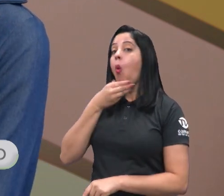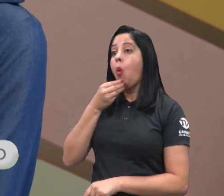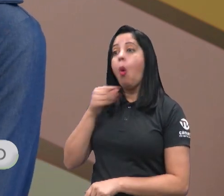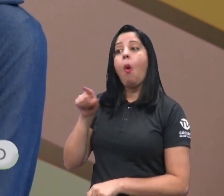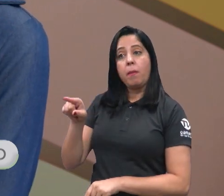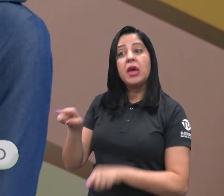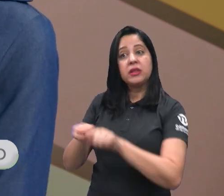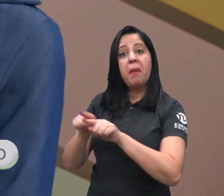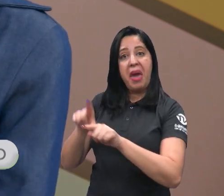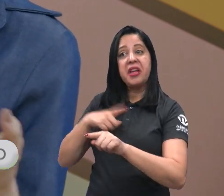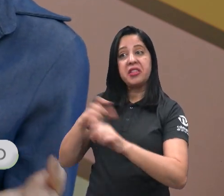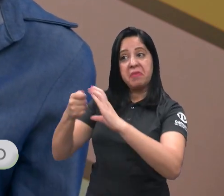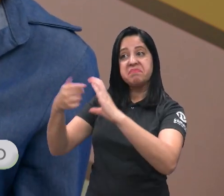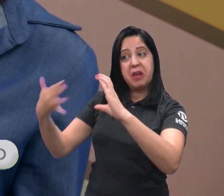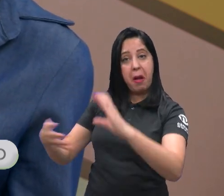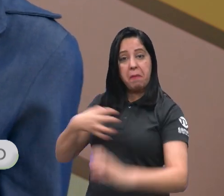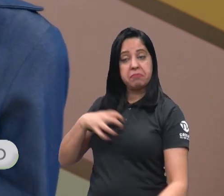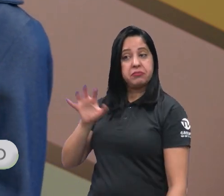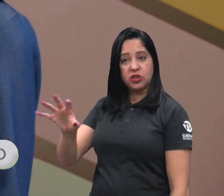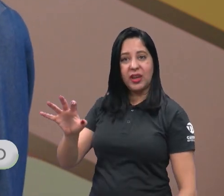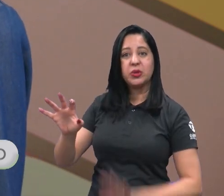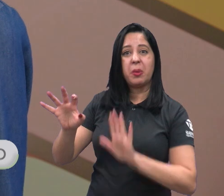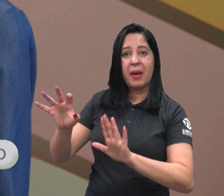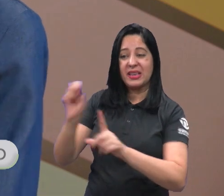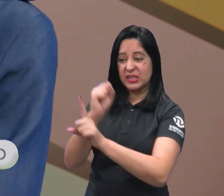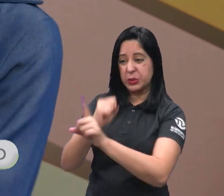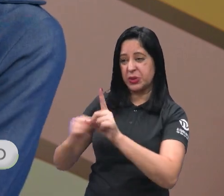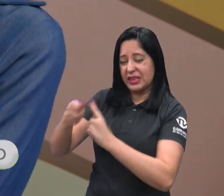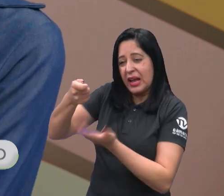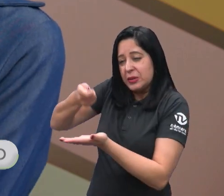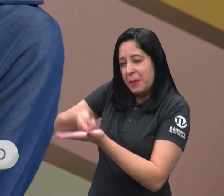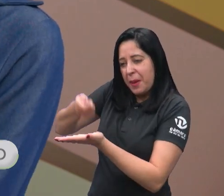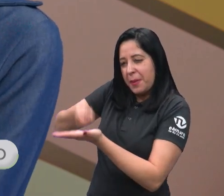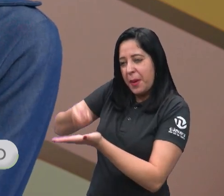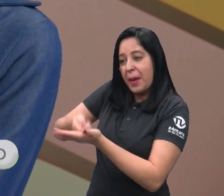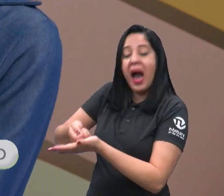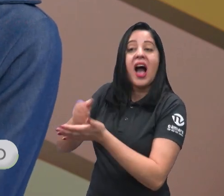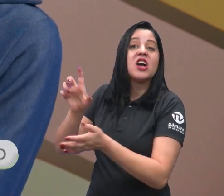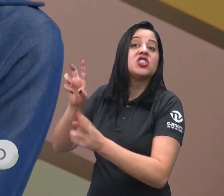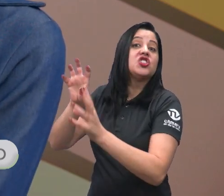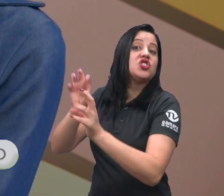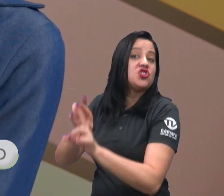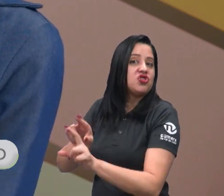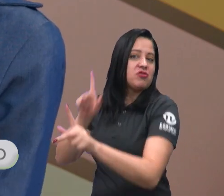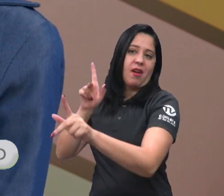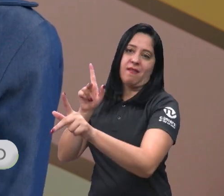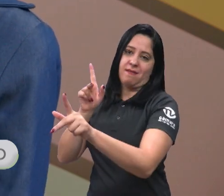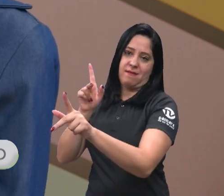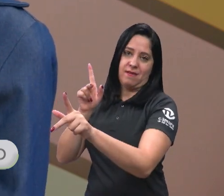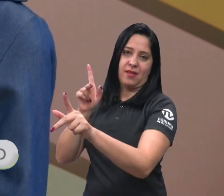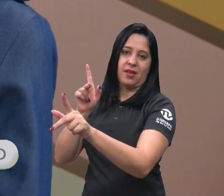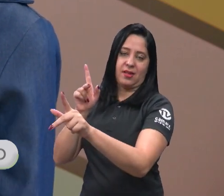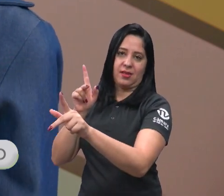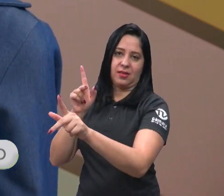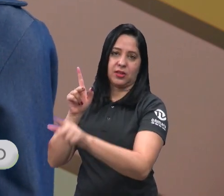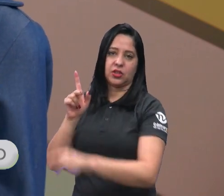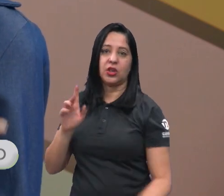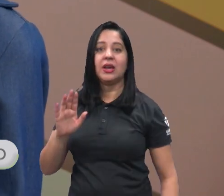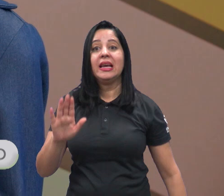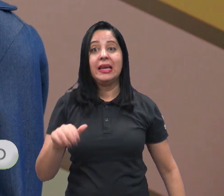as suas questões, só que a cobrança perante a sociedade é um outro tipo de cobrança. Então, quando a gente fala